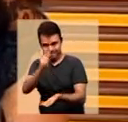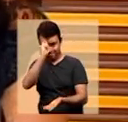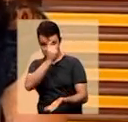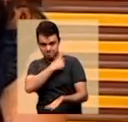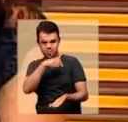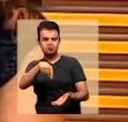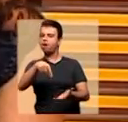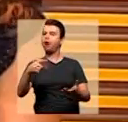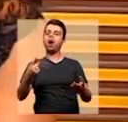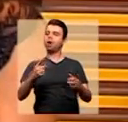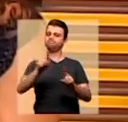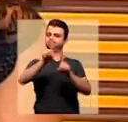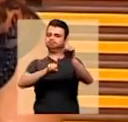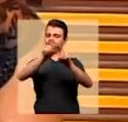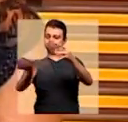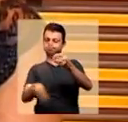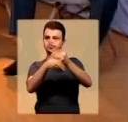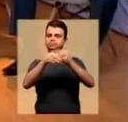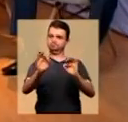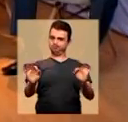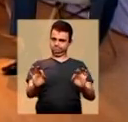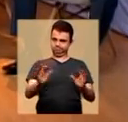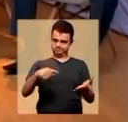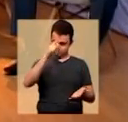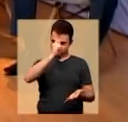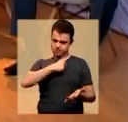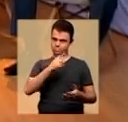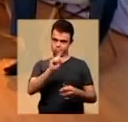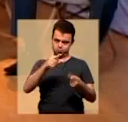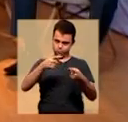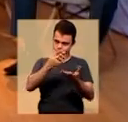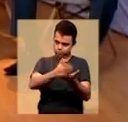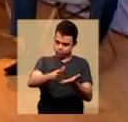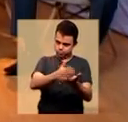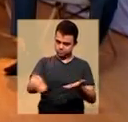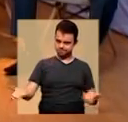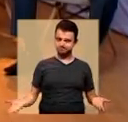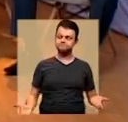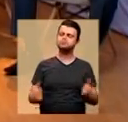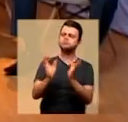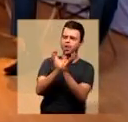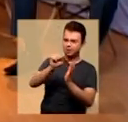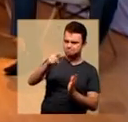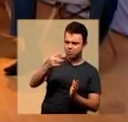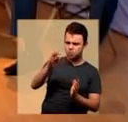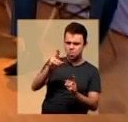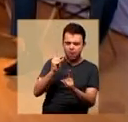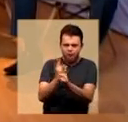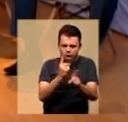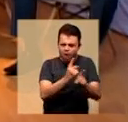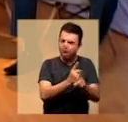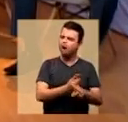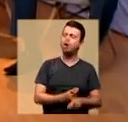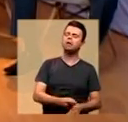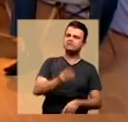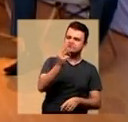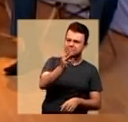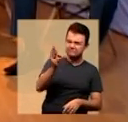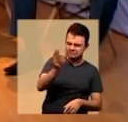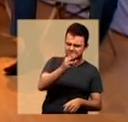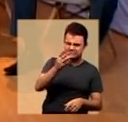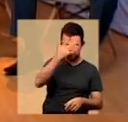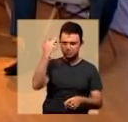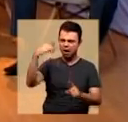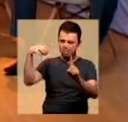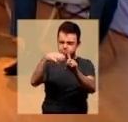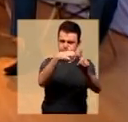e morreu aqui, ele não entra na estatística daqui. Entendi. Né? Então, no a caso gente da faz Patru, vocês contabilizaram 33 óbitos no